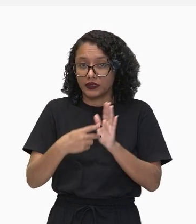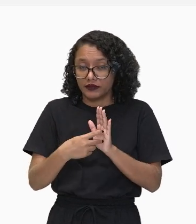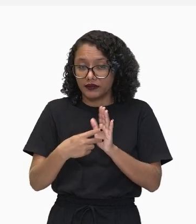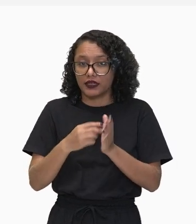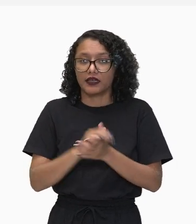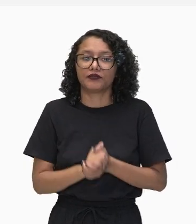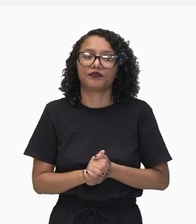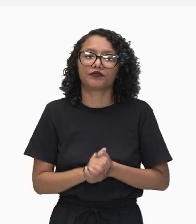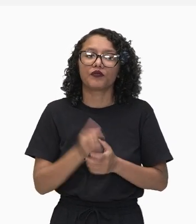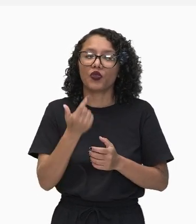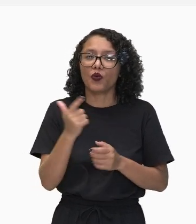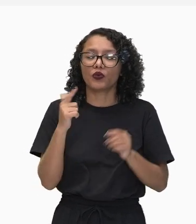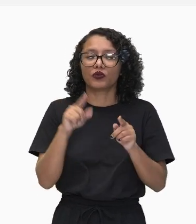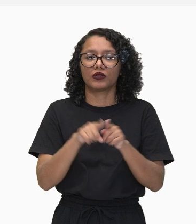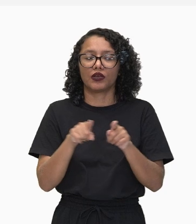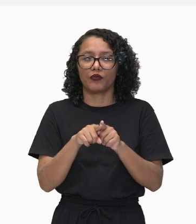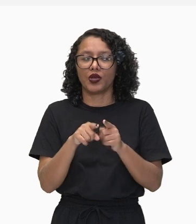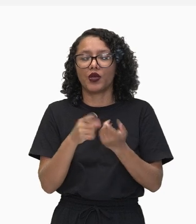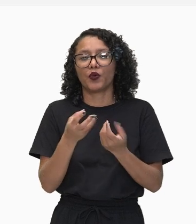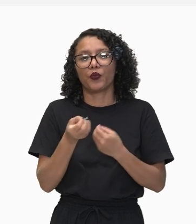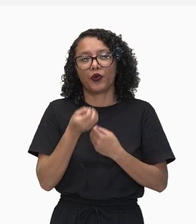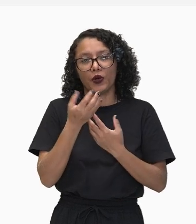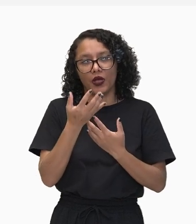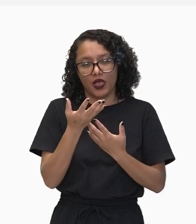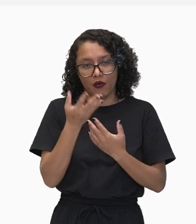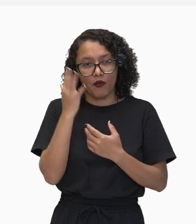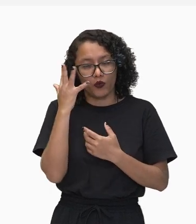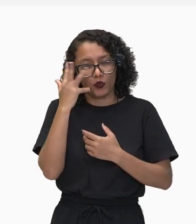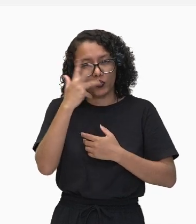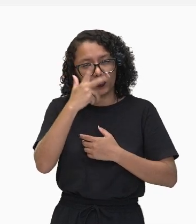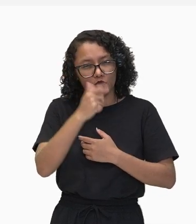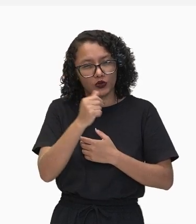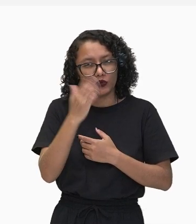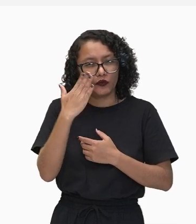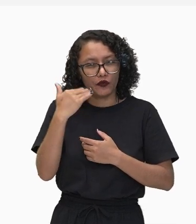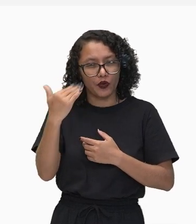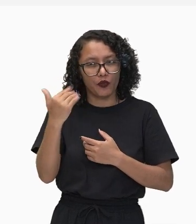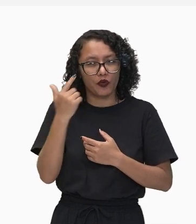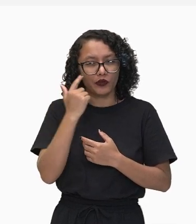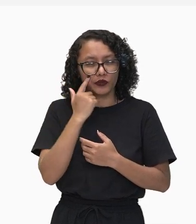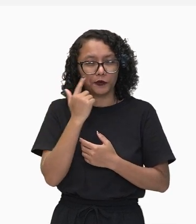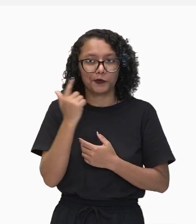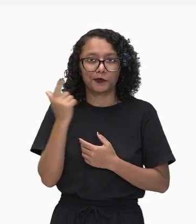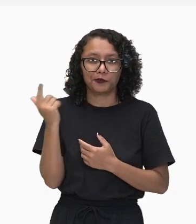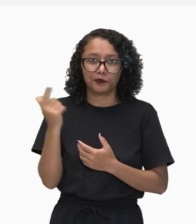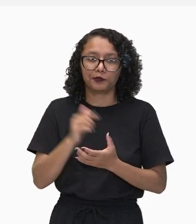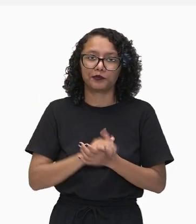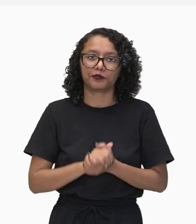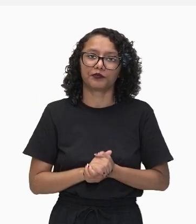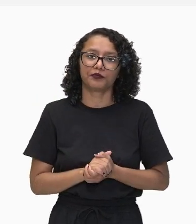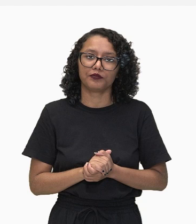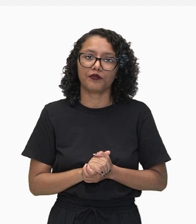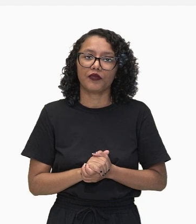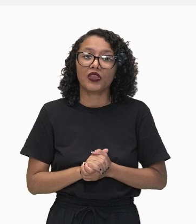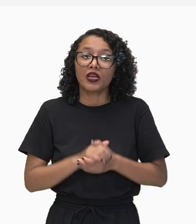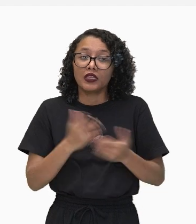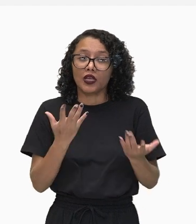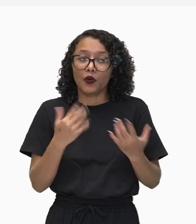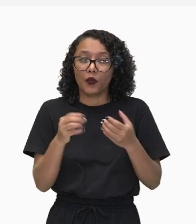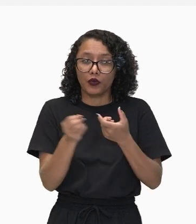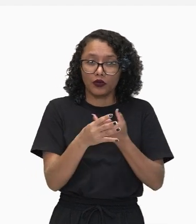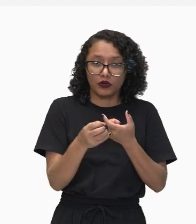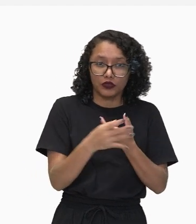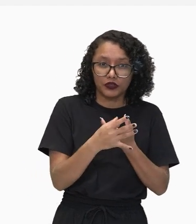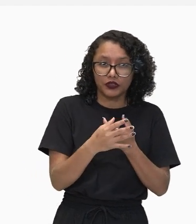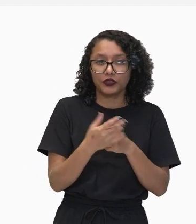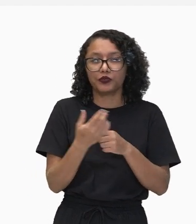bonito, um poema muito conhecido também, que diz o seguinte, olha só. Qual a diferença entre